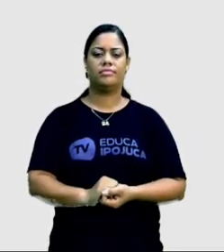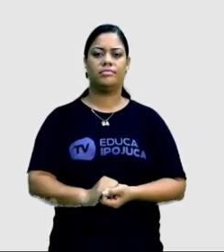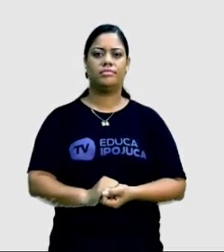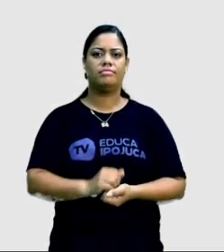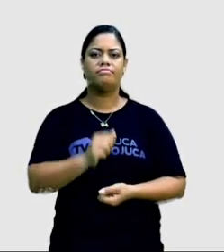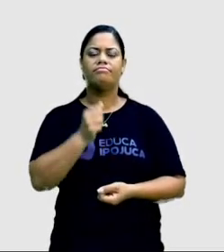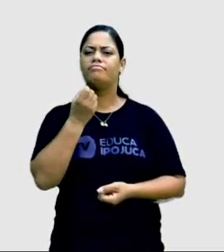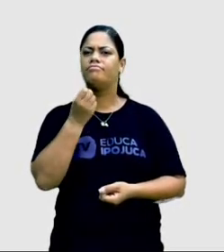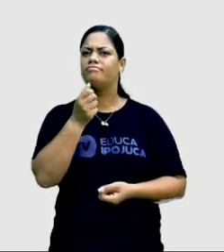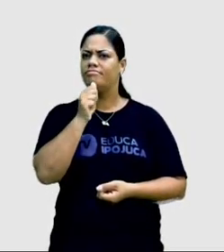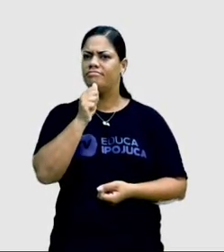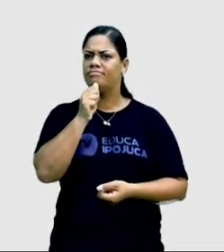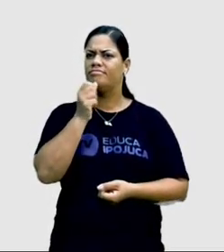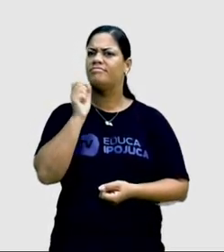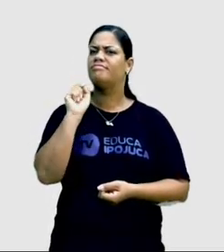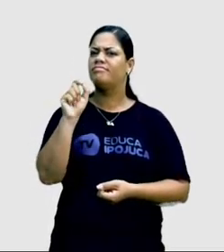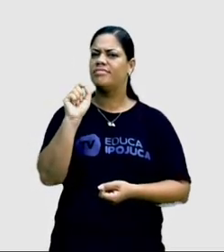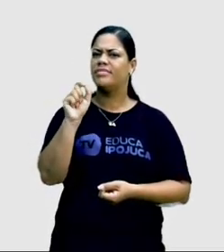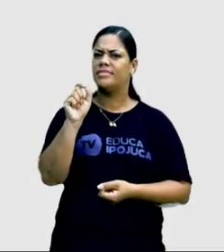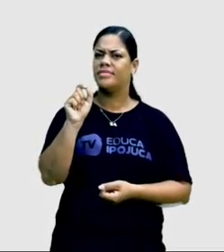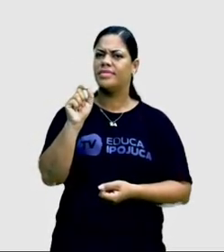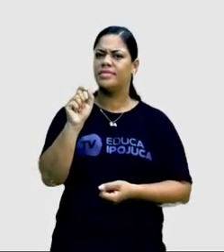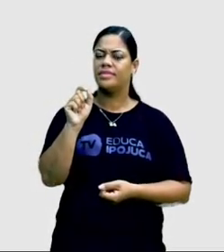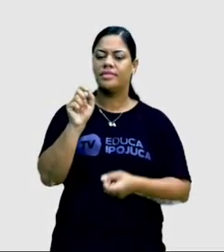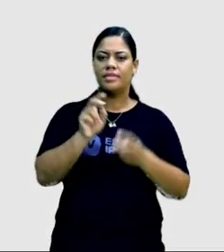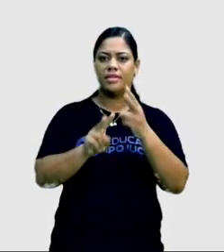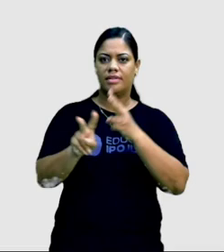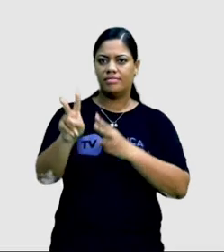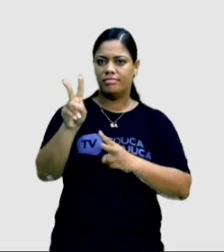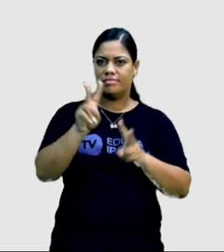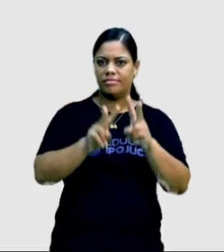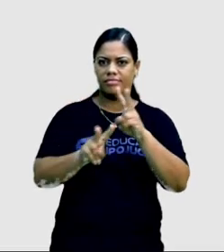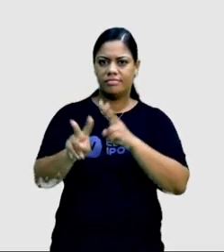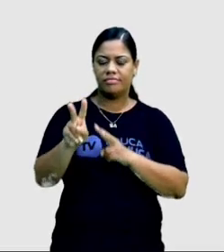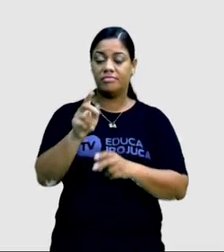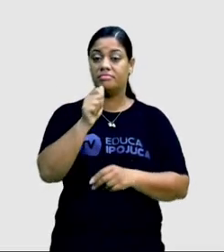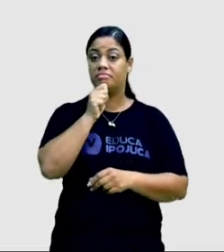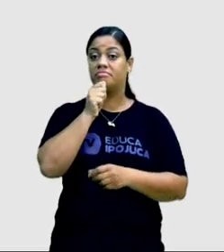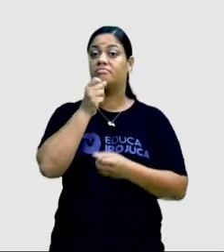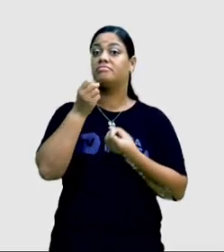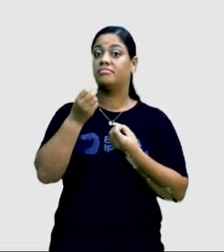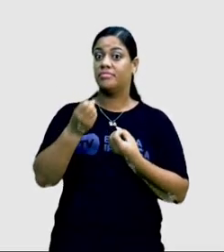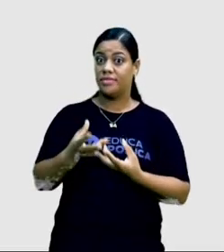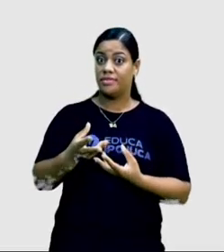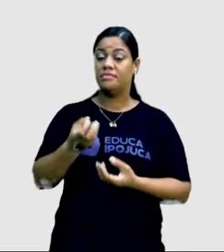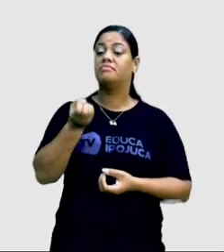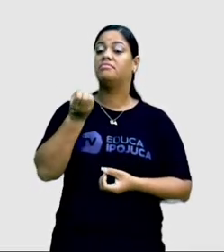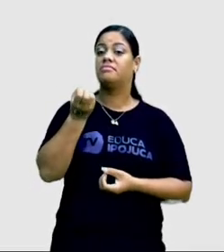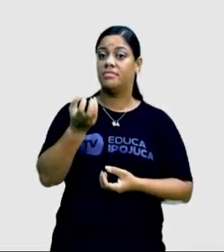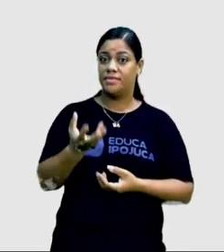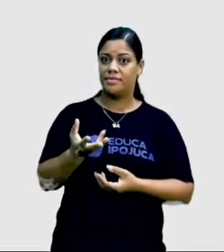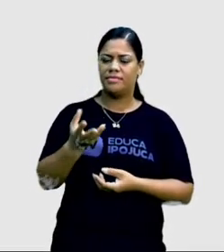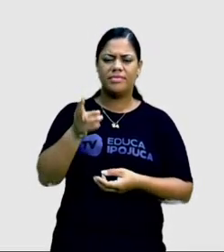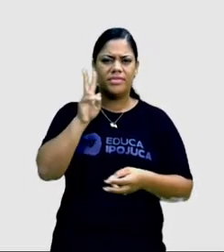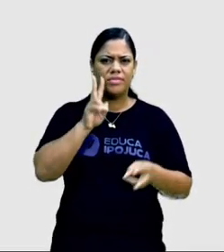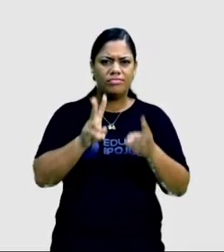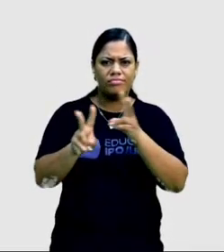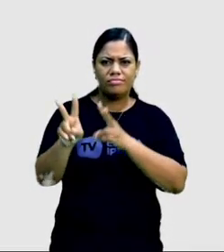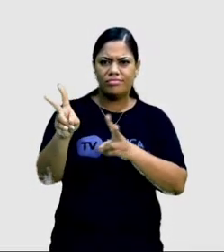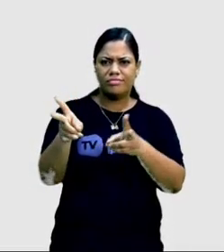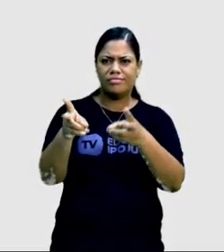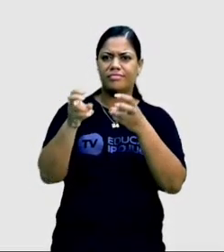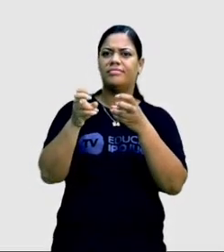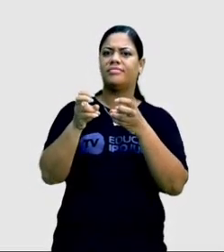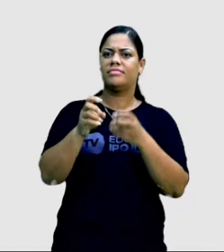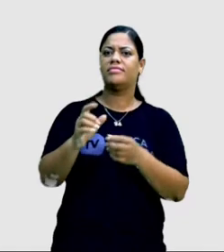Ainda bem que dá a ideia de análise. Então, ainda bem, só estou analisando a situação. Ainda bem